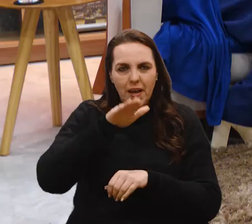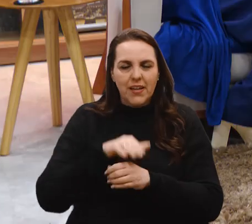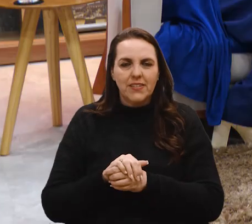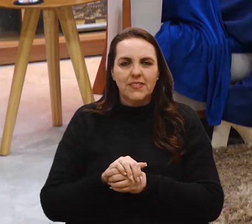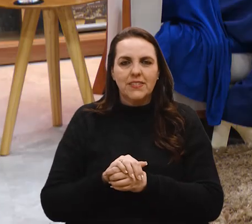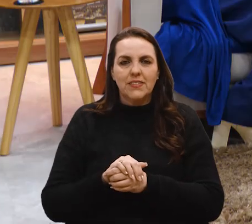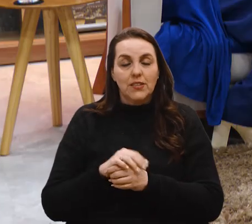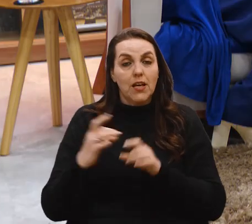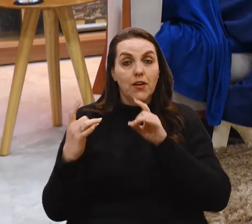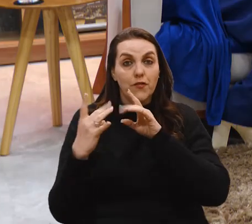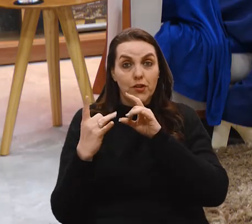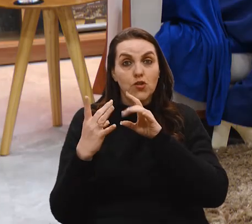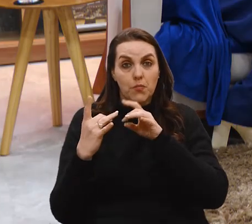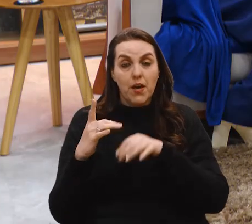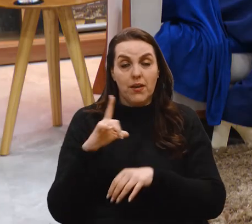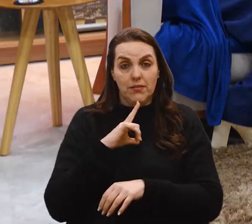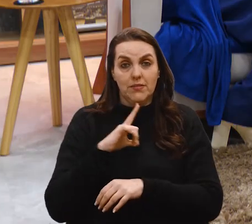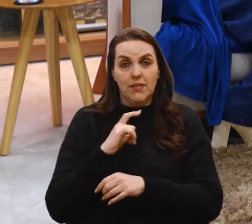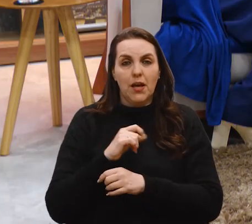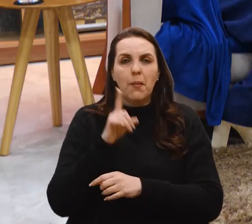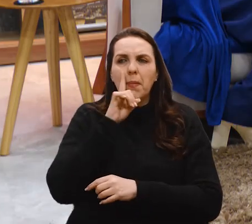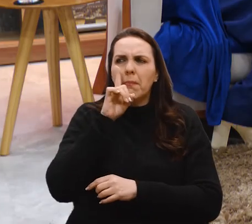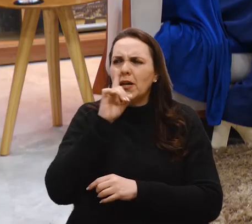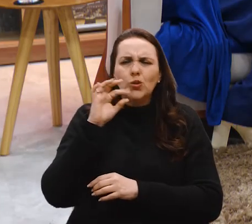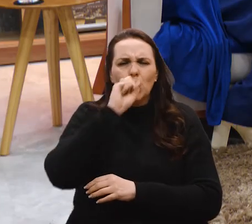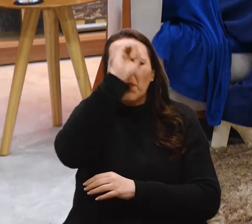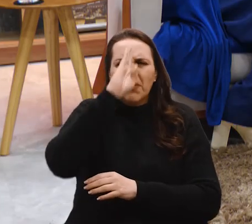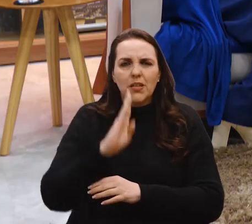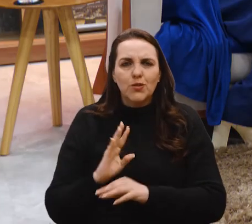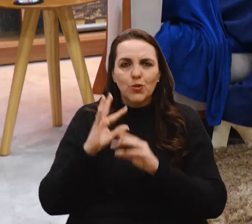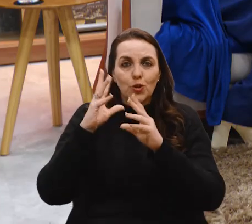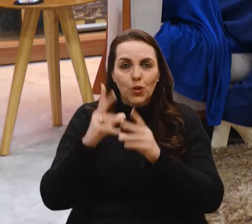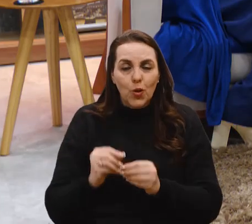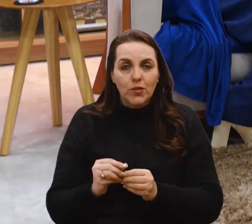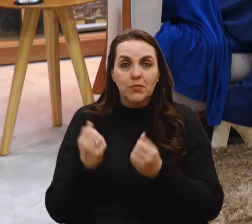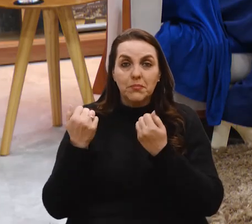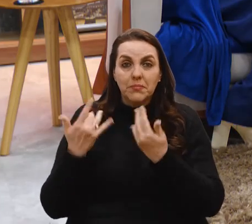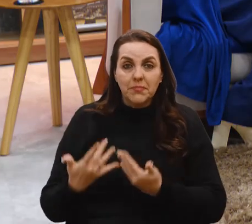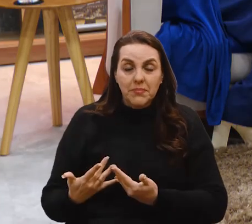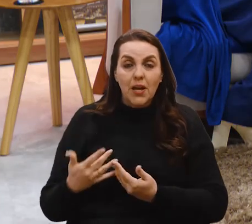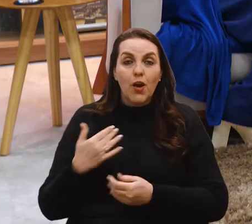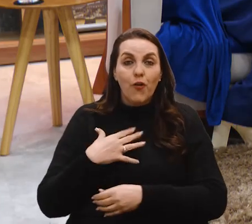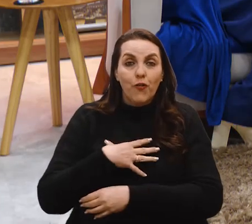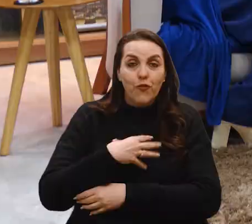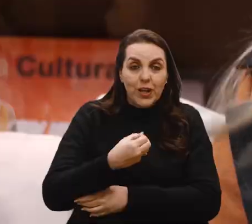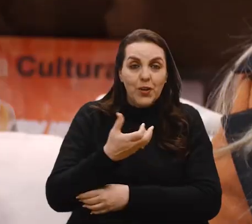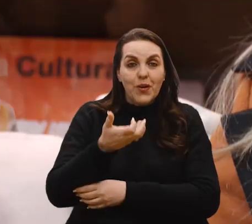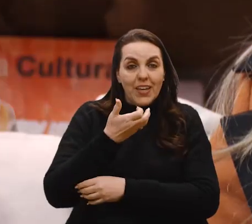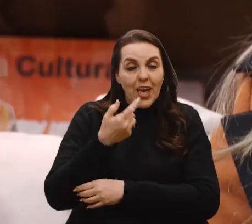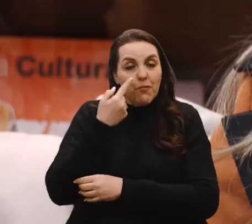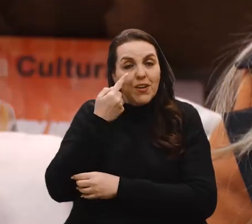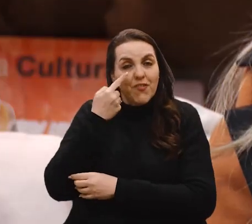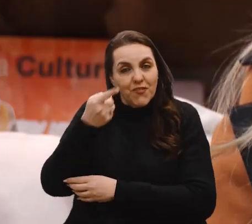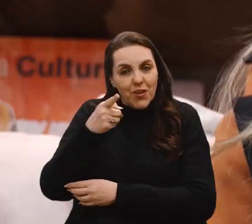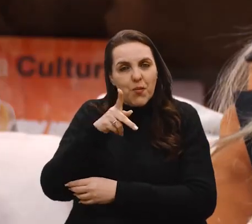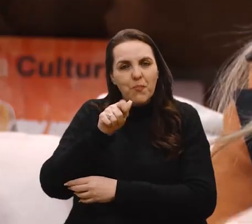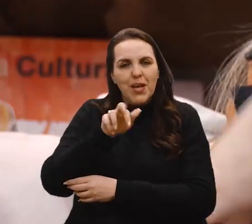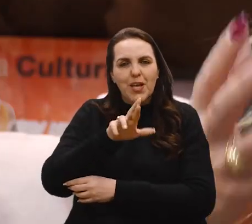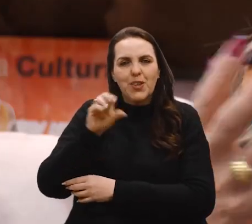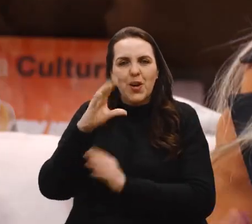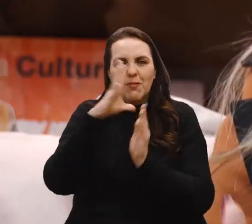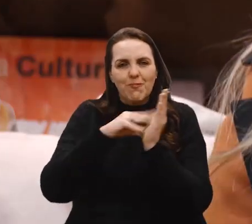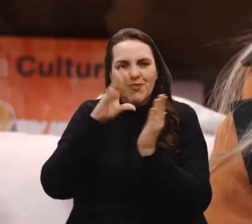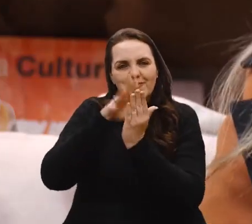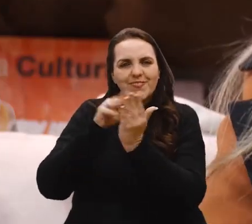muito feedbacks, e eu falo com mães do Brasil inteiro, dizendo assim, Veridiana, meu filho quis fazer tal coisa porque viu o Pedro, sabe? Então,